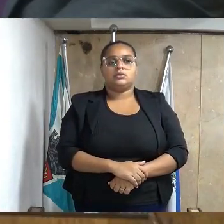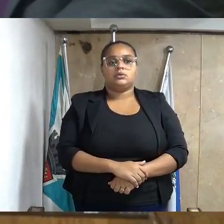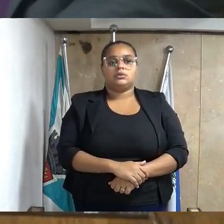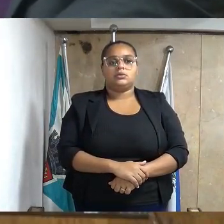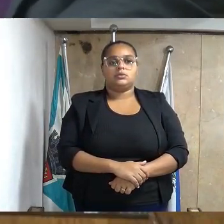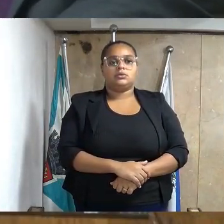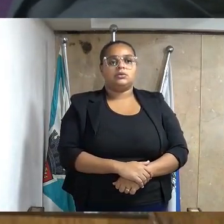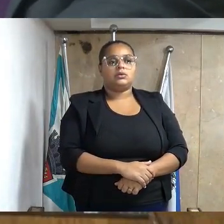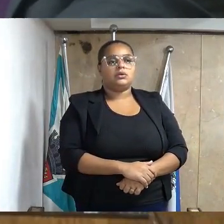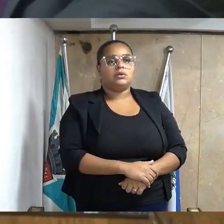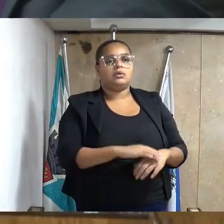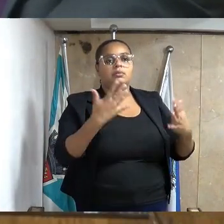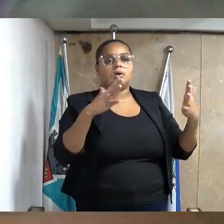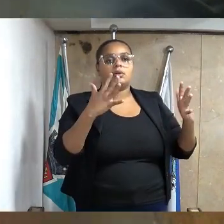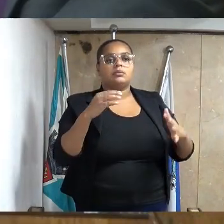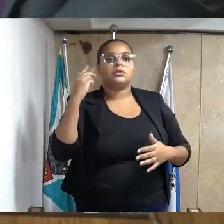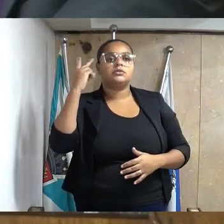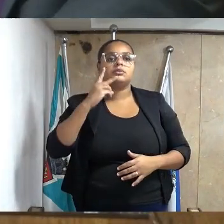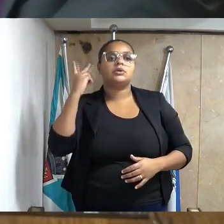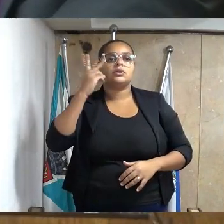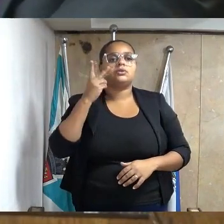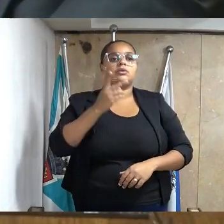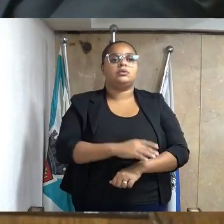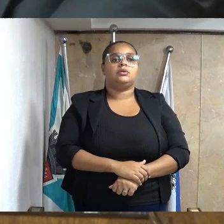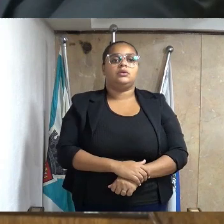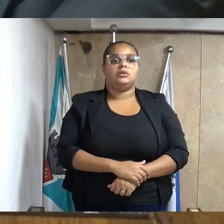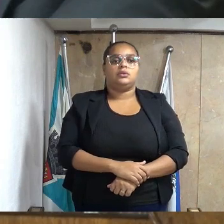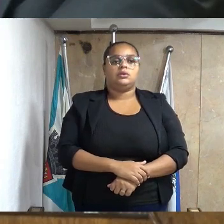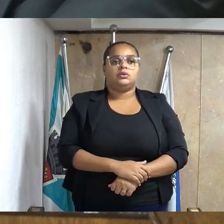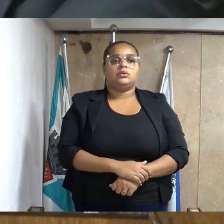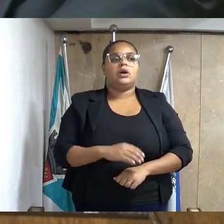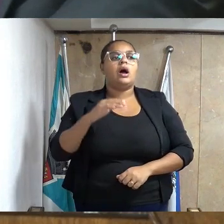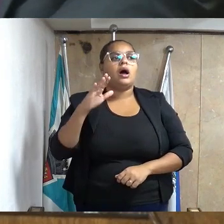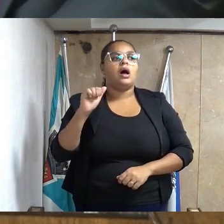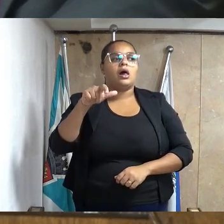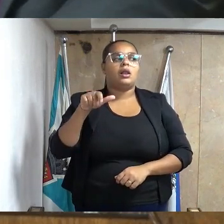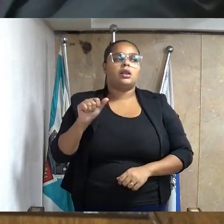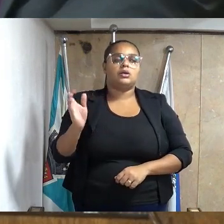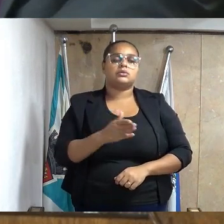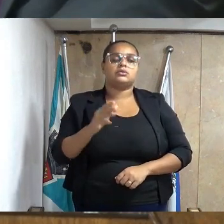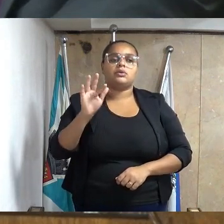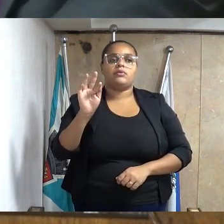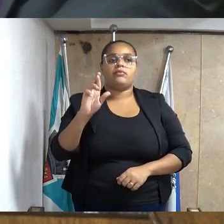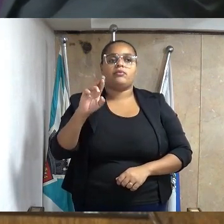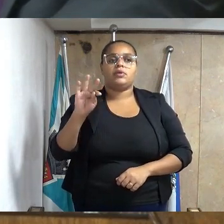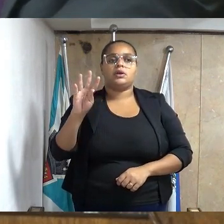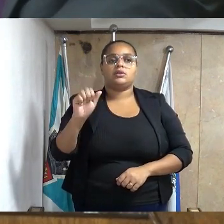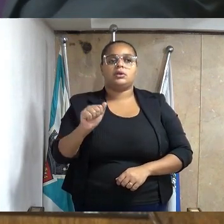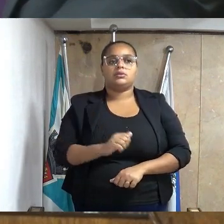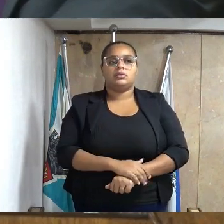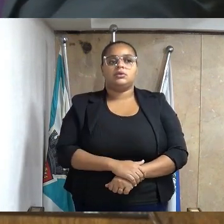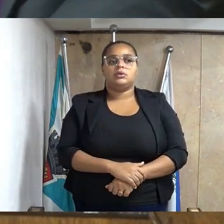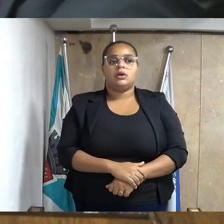Parabéns, vereador. Próximo orador, Alex Freitas.